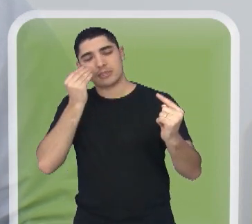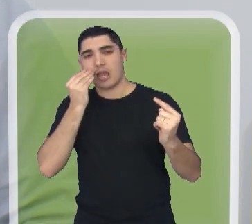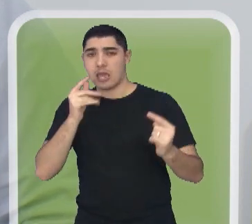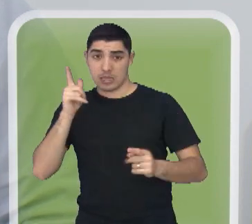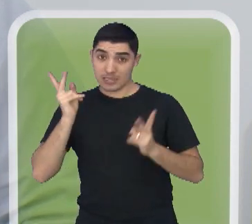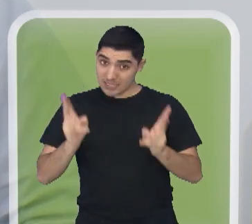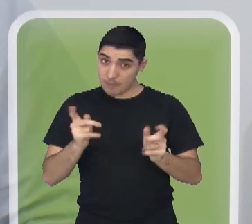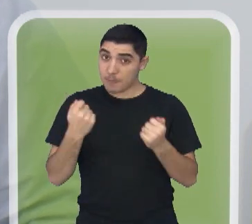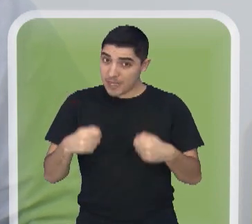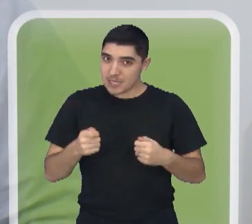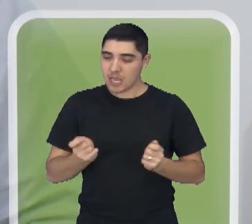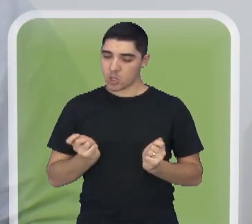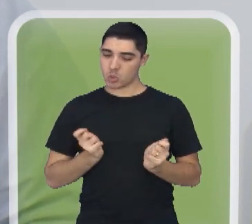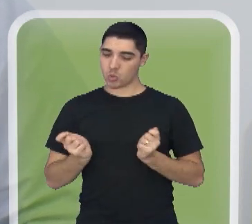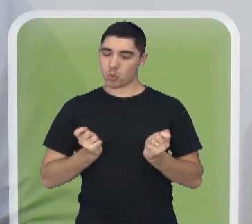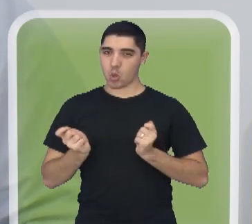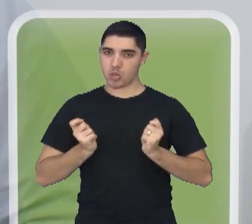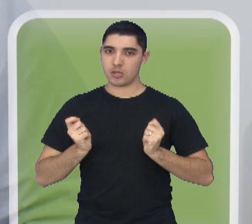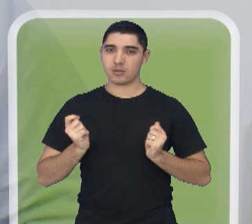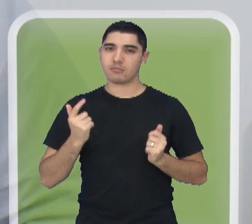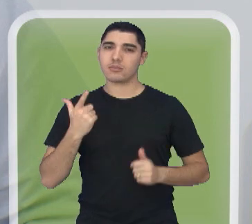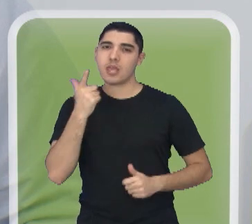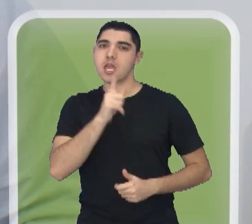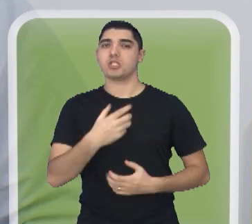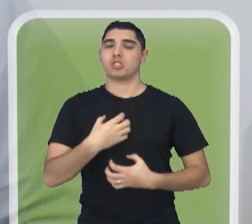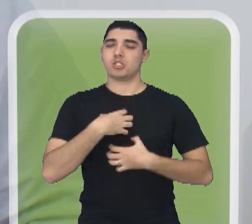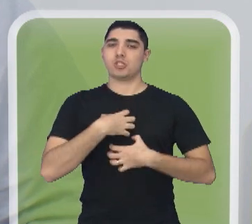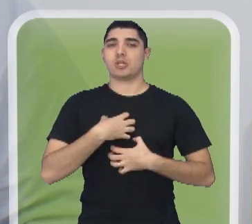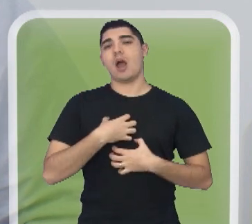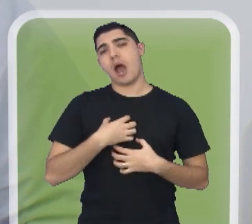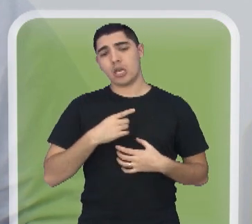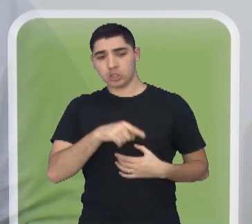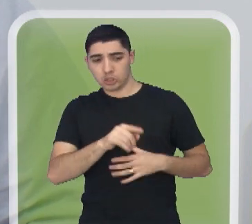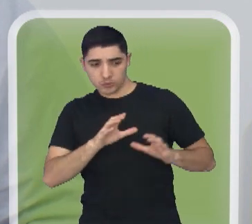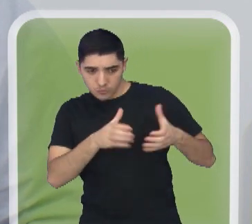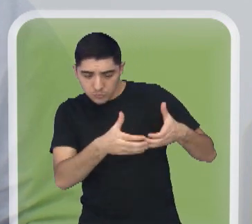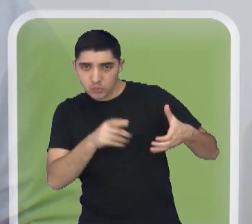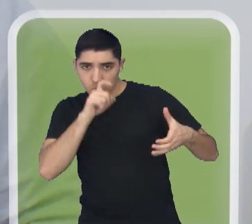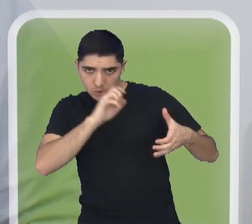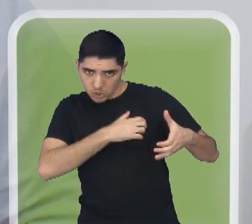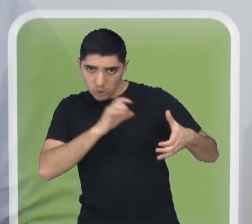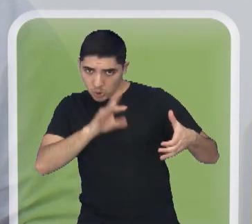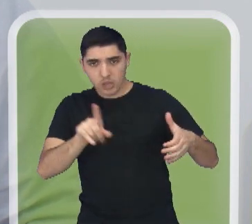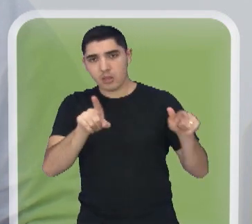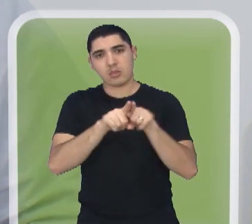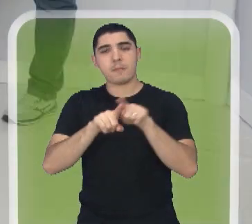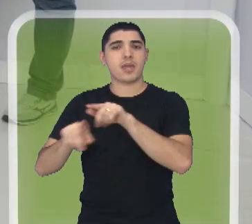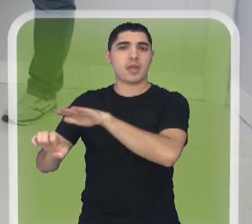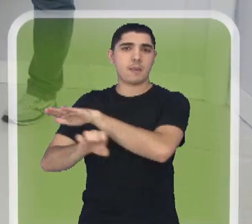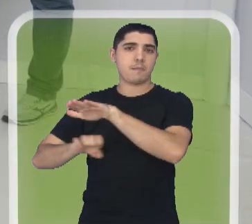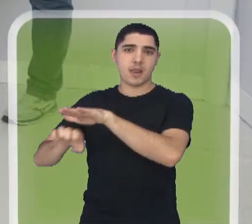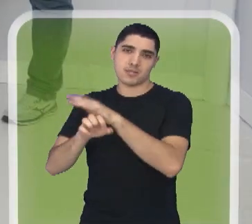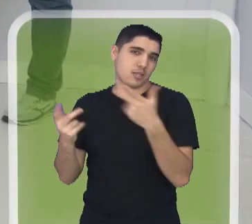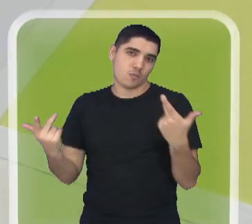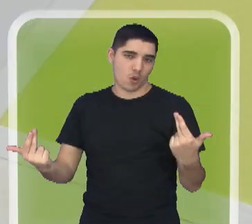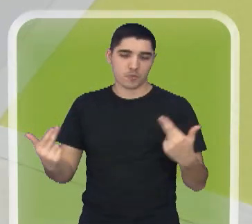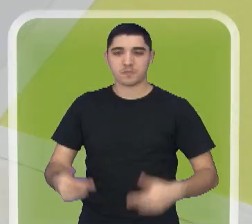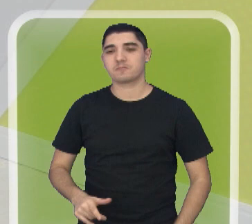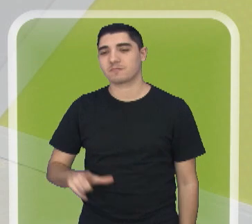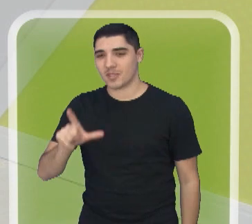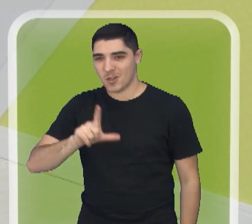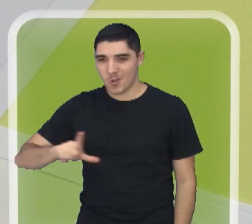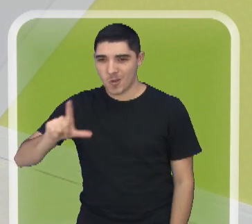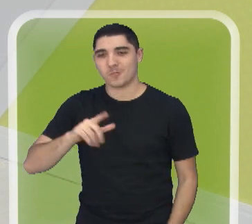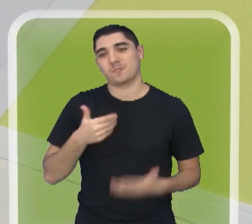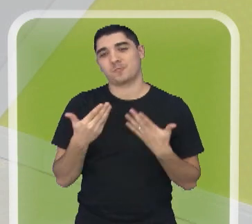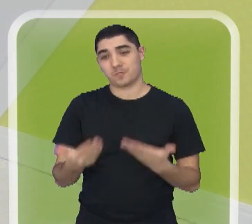diferença. Então, é assim que a gente tenta levar não só o clube, mas as nossas empresas também. Com certeza. Fazer o seguinte, a